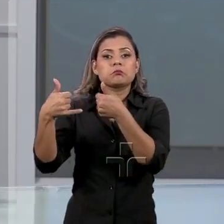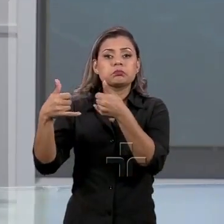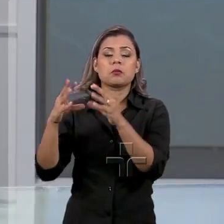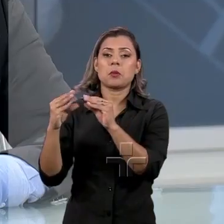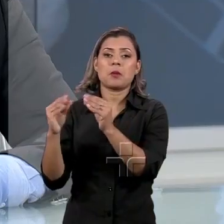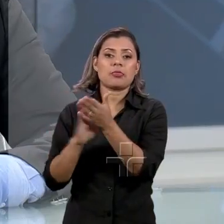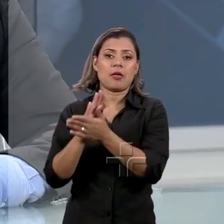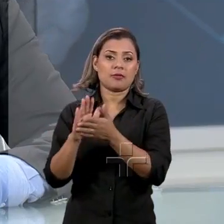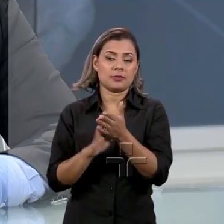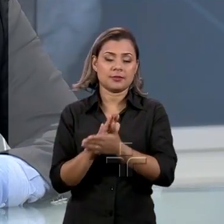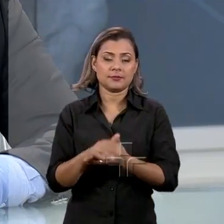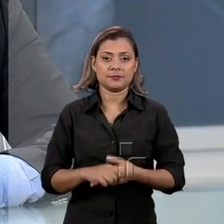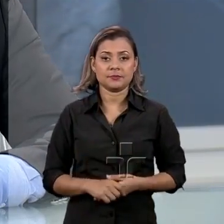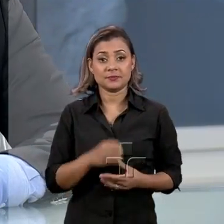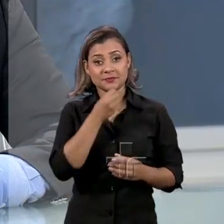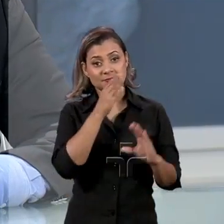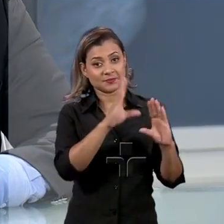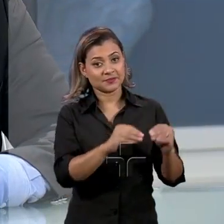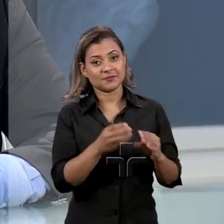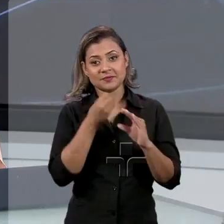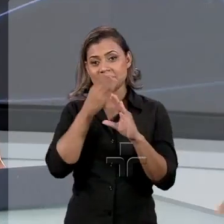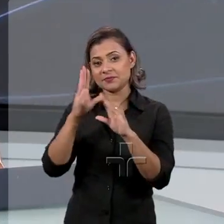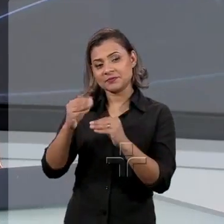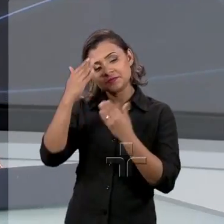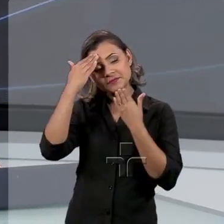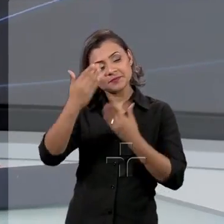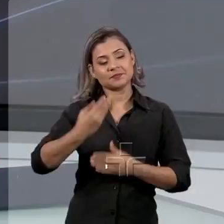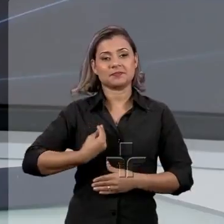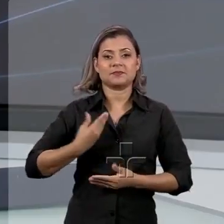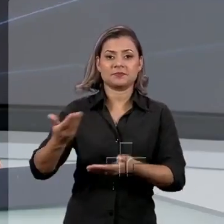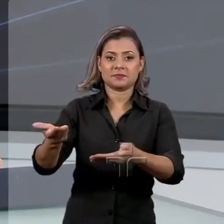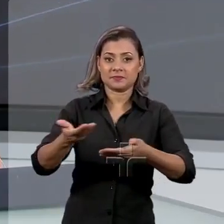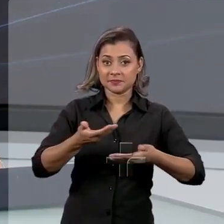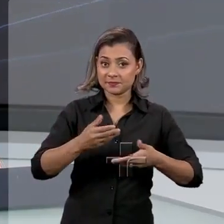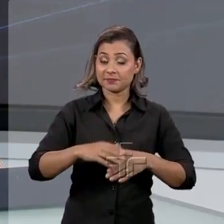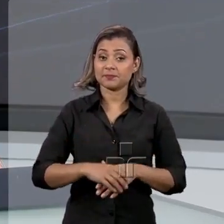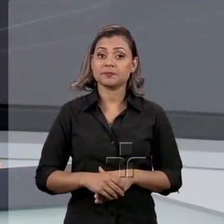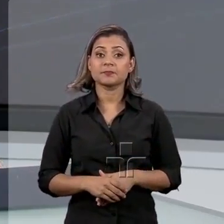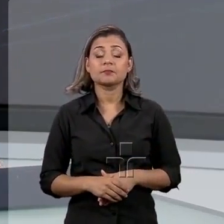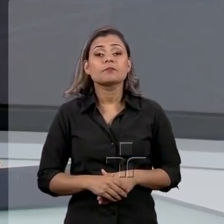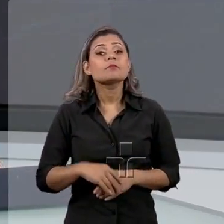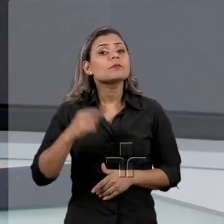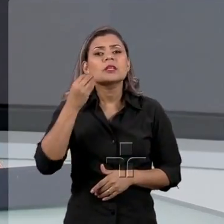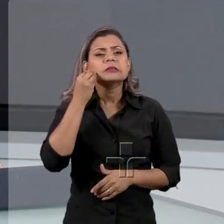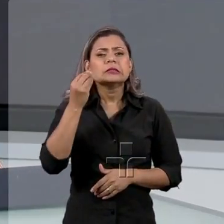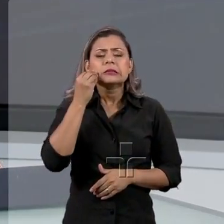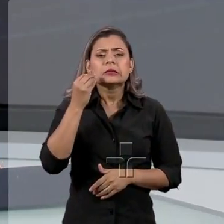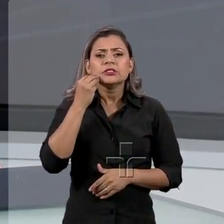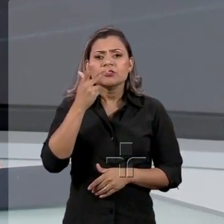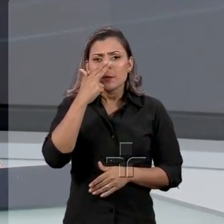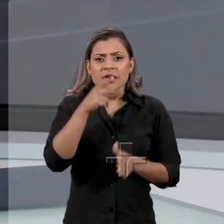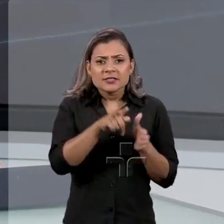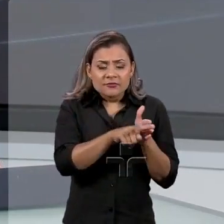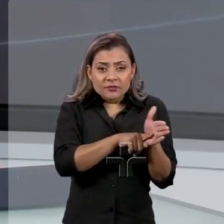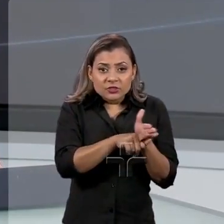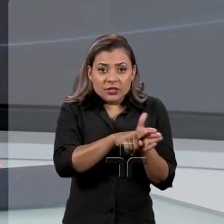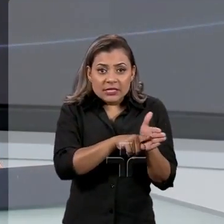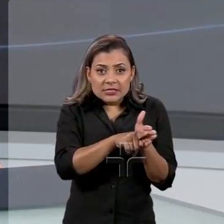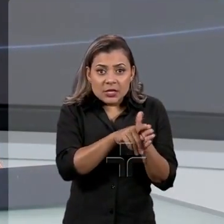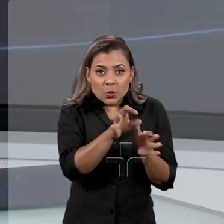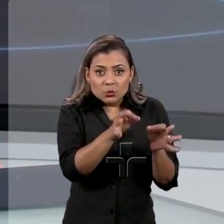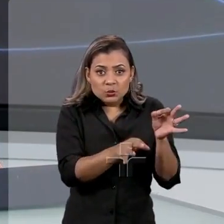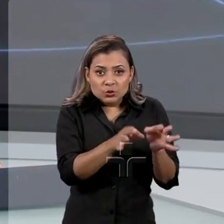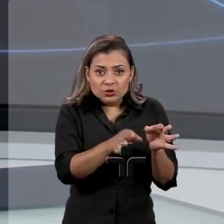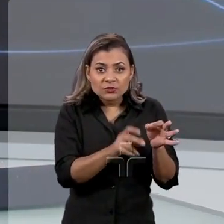Boa noite, Zé Vicente. Uma alegria recebê-los. Bom, essa tentativa, essa investigação da Justiça sobre